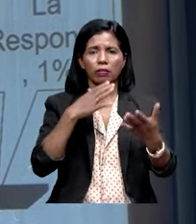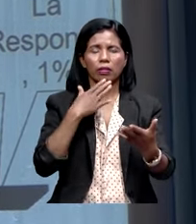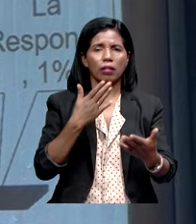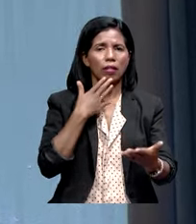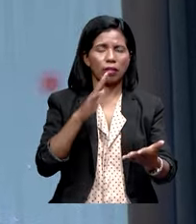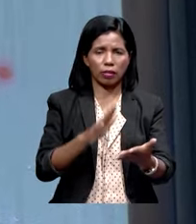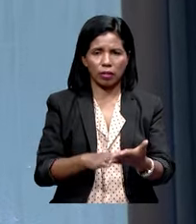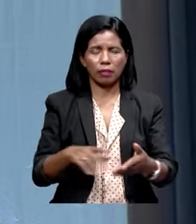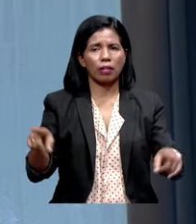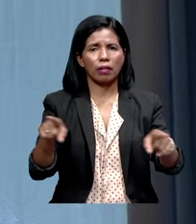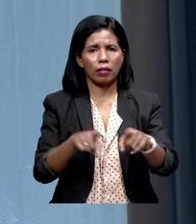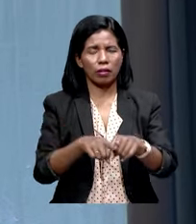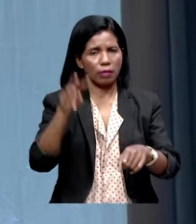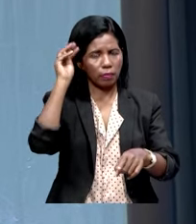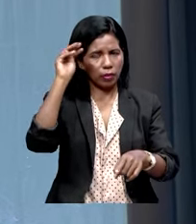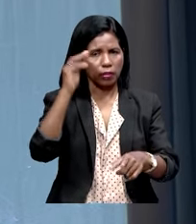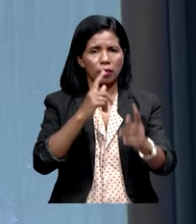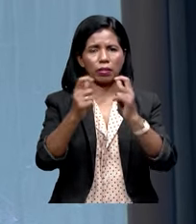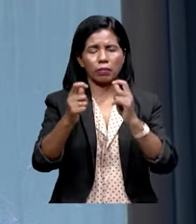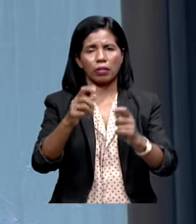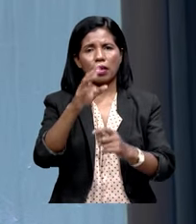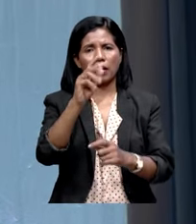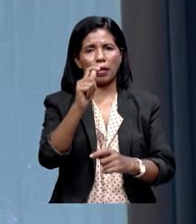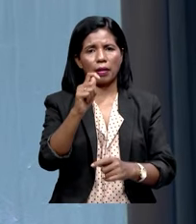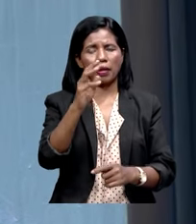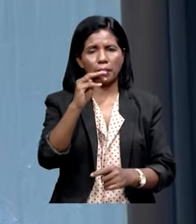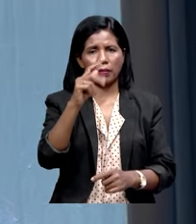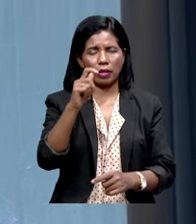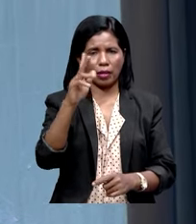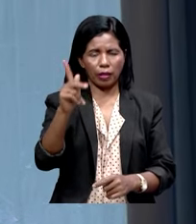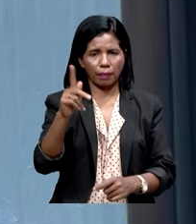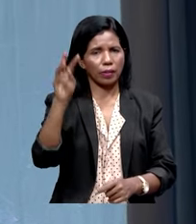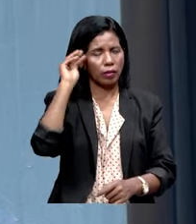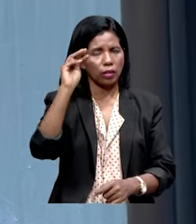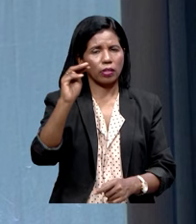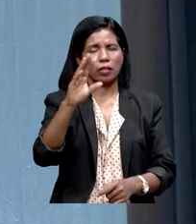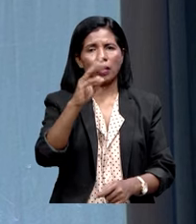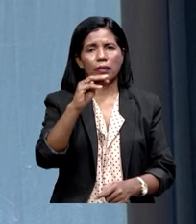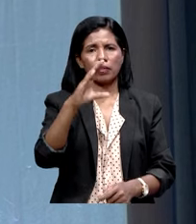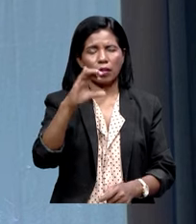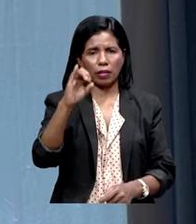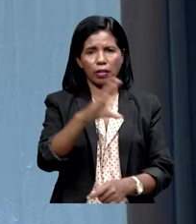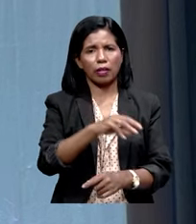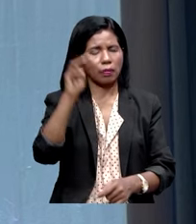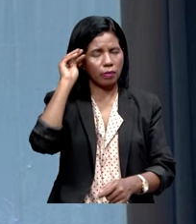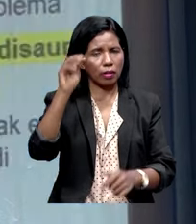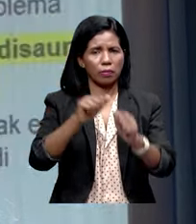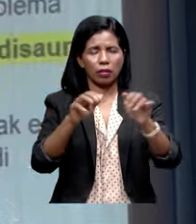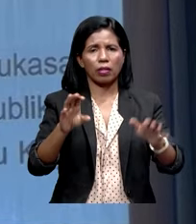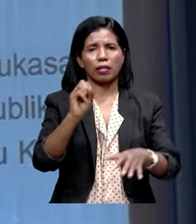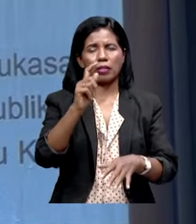Dia Macanesan, Ministério Transporte e Telecomunicação, Ministério Comércio e Indústria, Ministério Administração